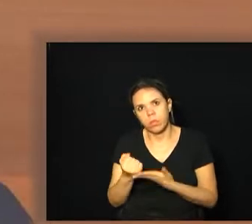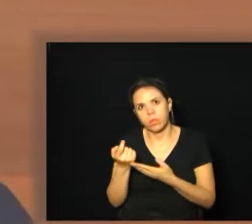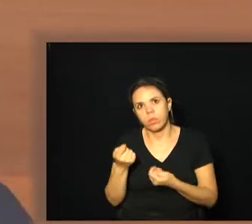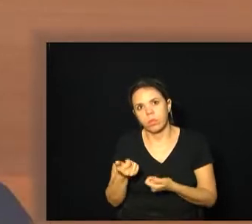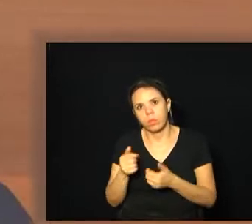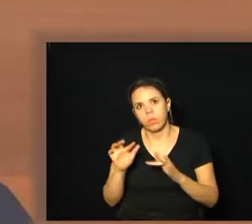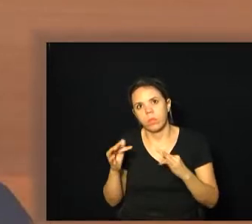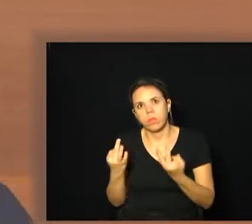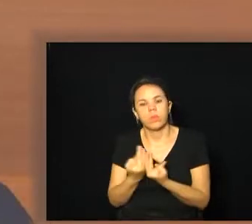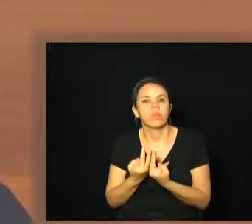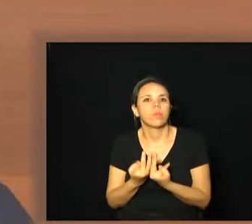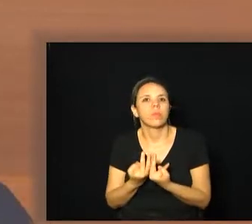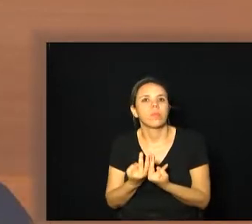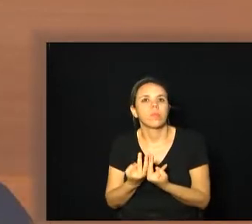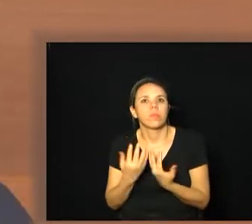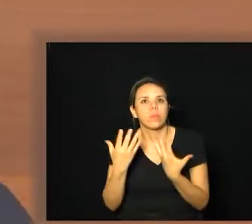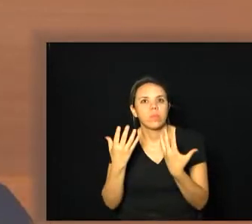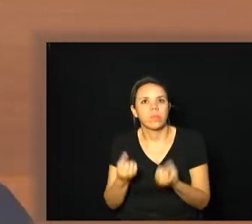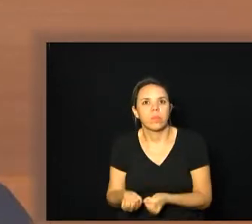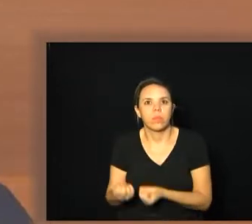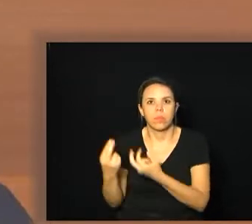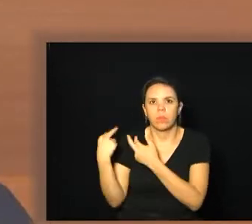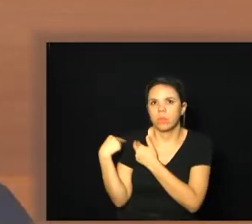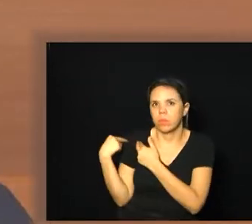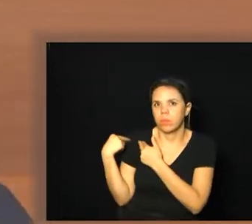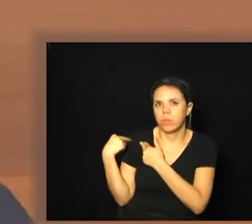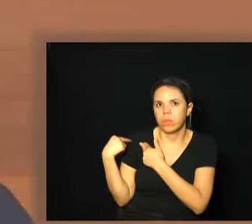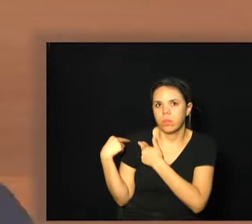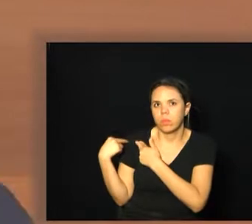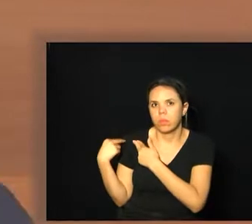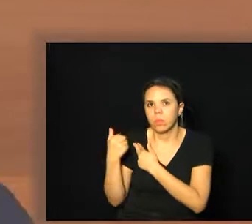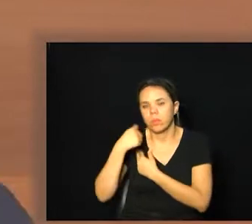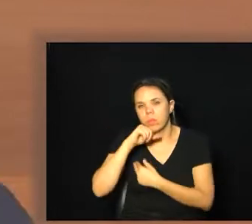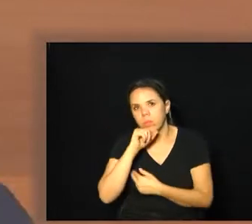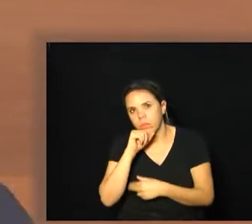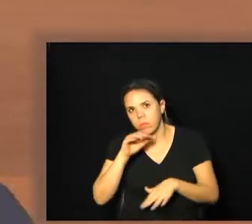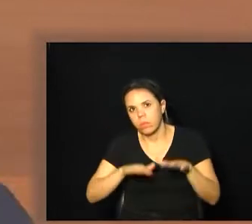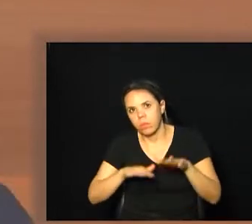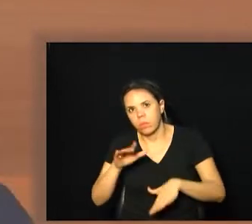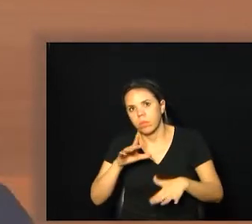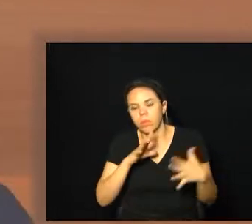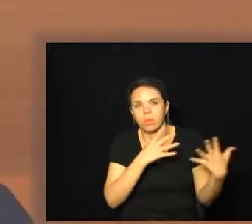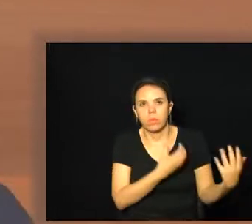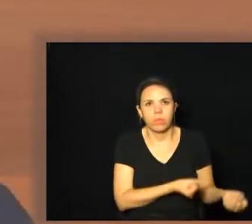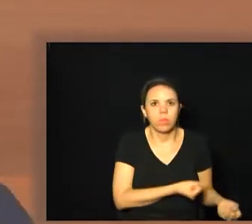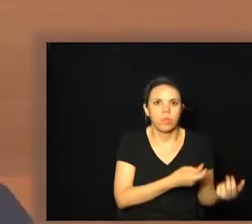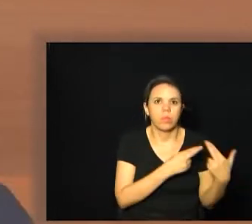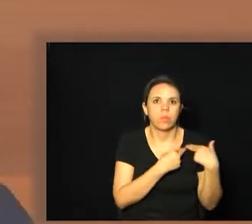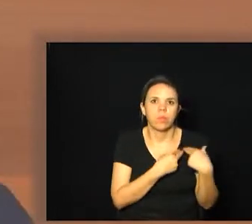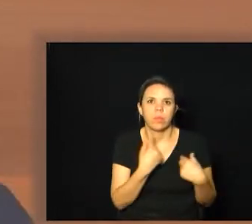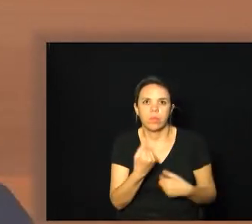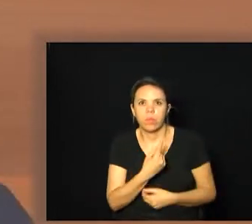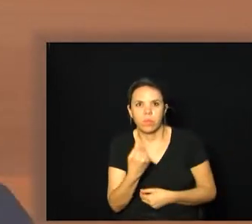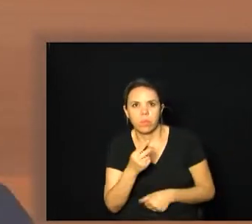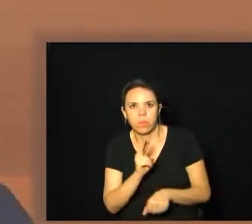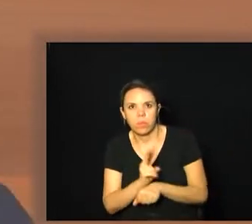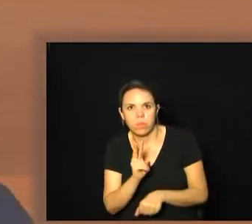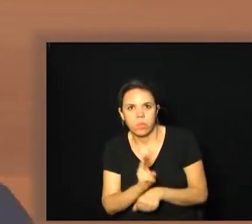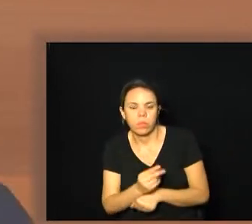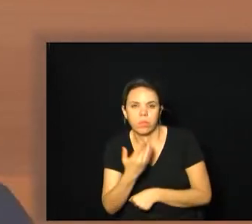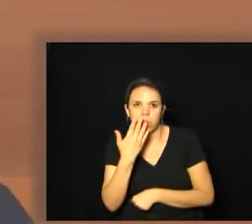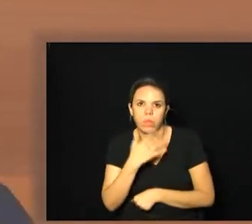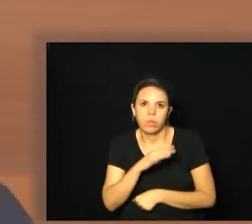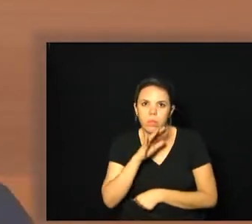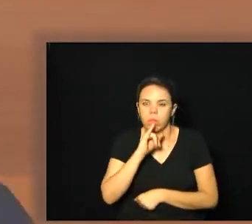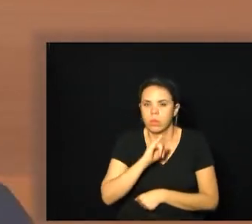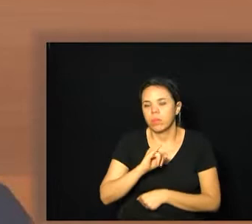essas famílias, que aí assumem uma responsabilidade de uma mãe, que muitas vezes vai ter que assumir a responsabilidade de mãe solo, de cuidar dessas crianças,